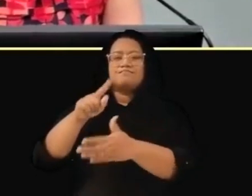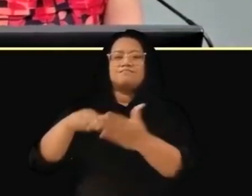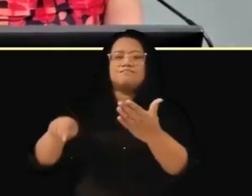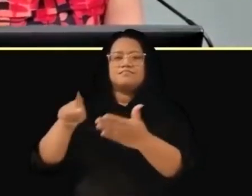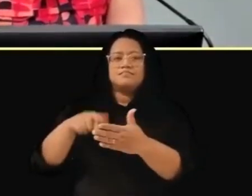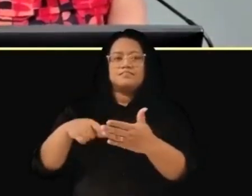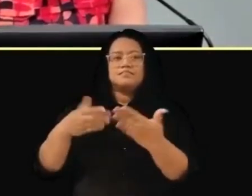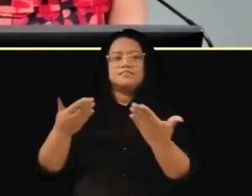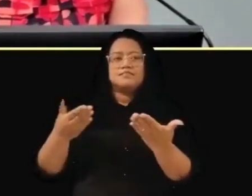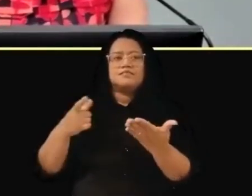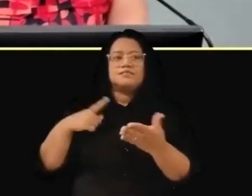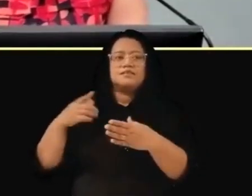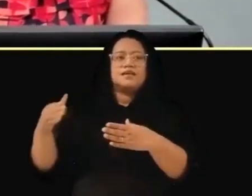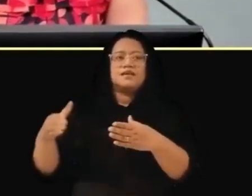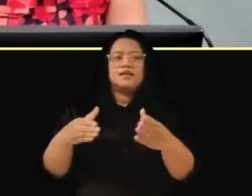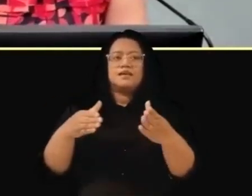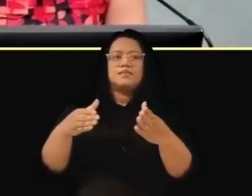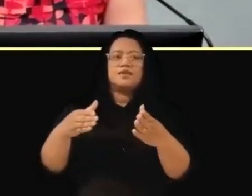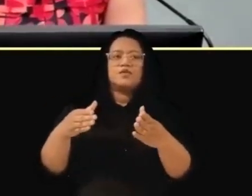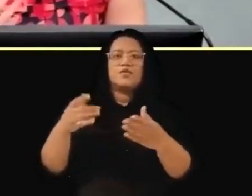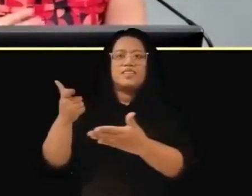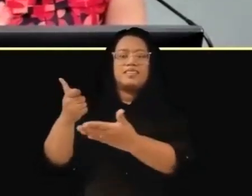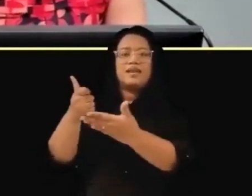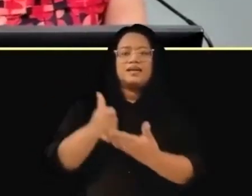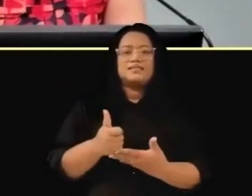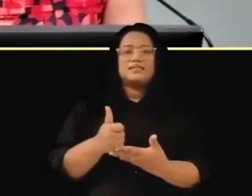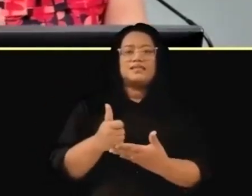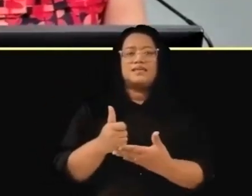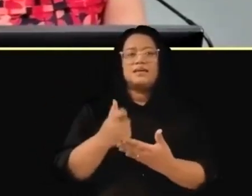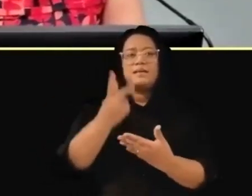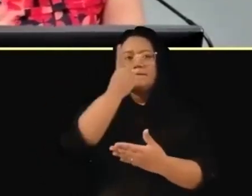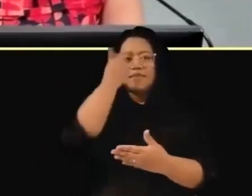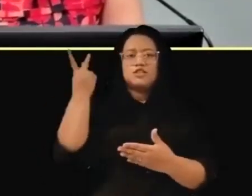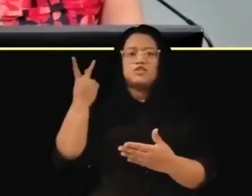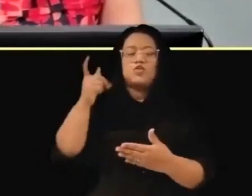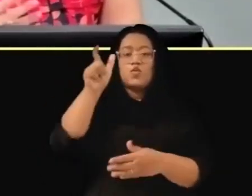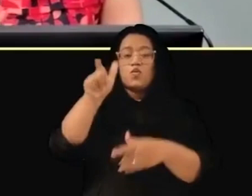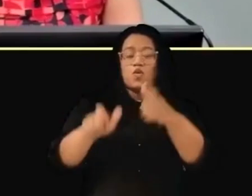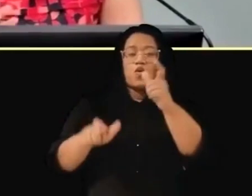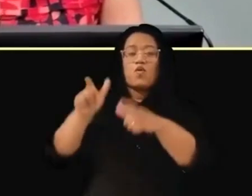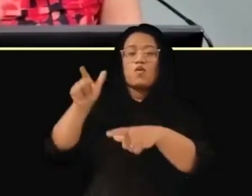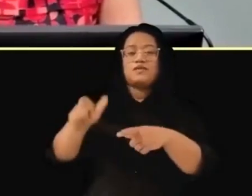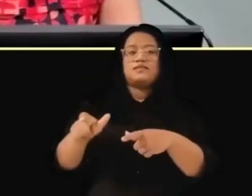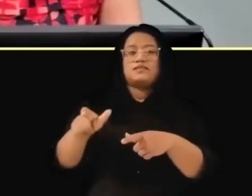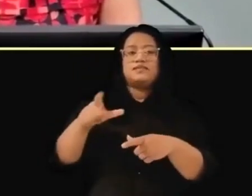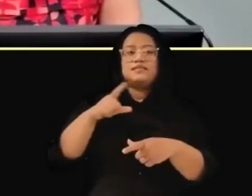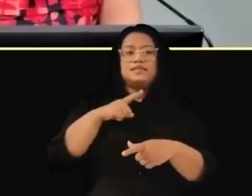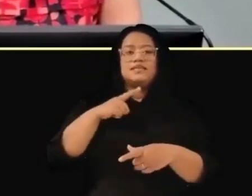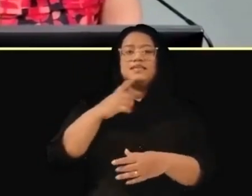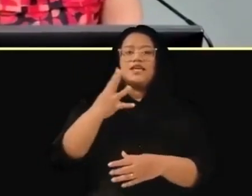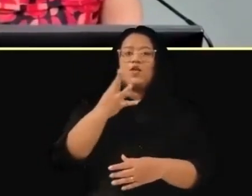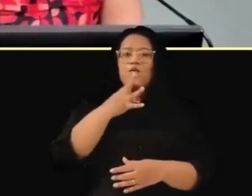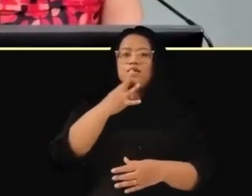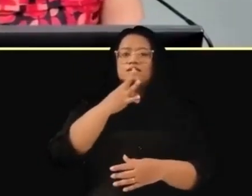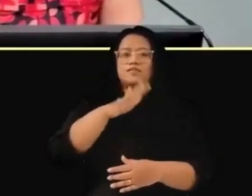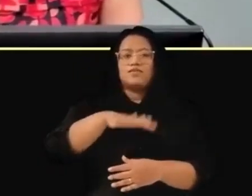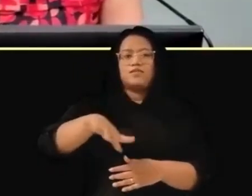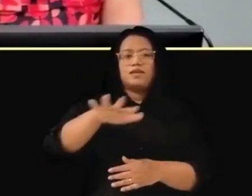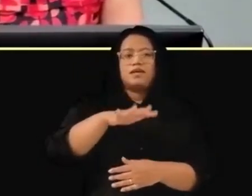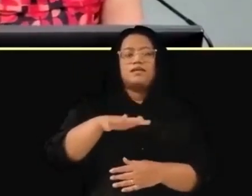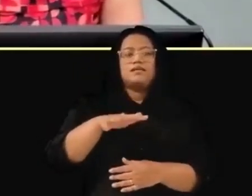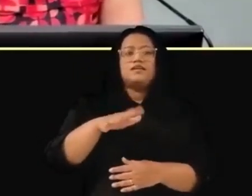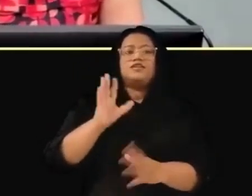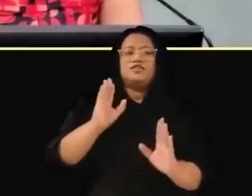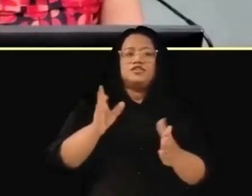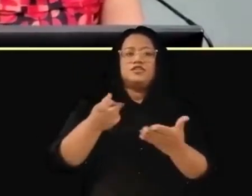caminho estava certo, porque nós resolvemos trazer as pessoas que realmente têm conhecimento sobre isso. Agora, já